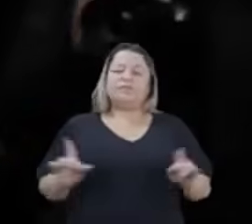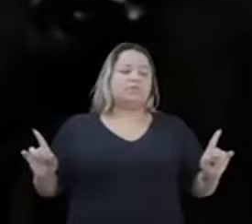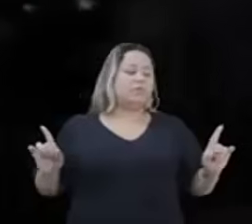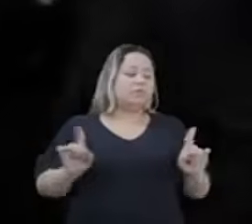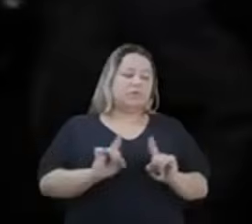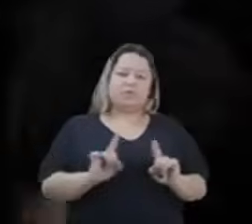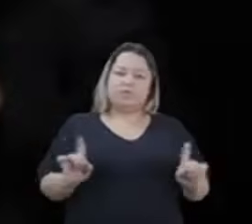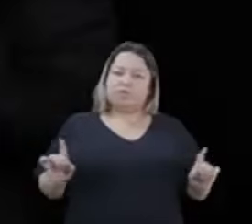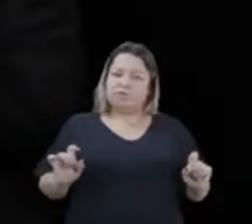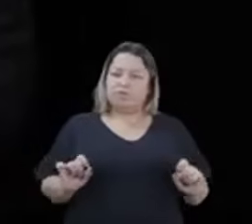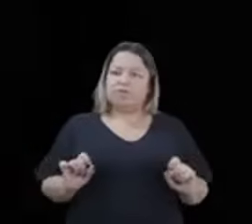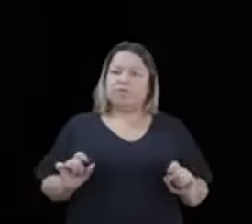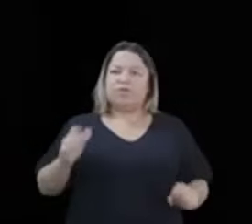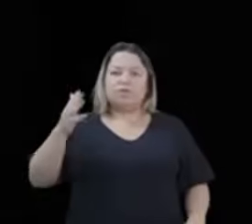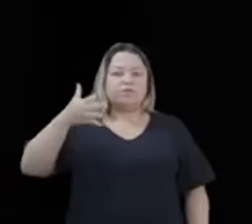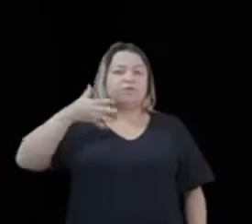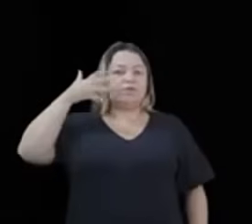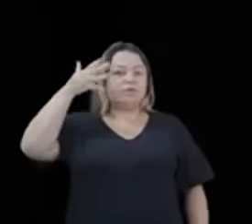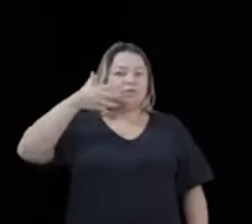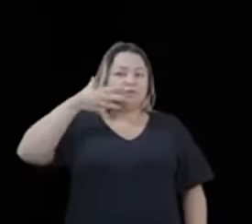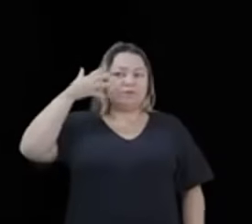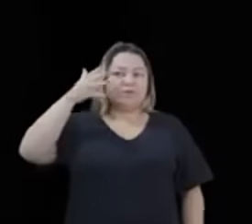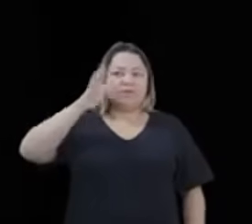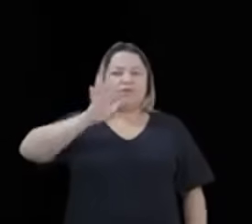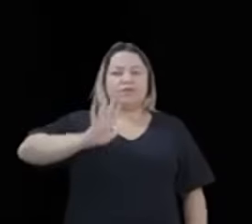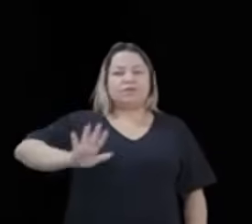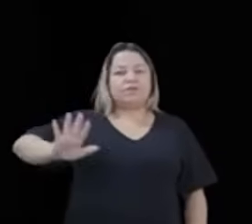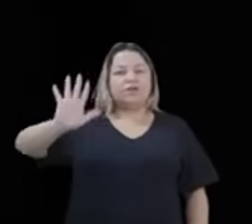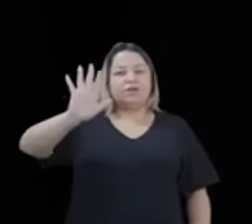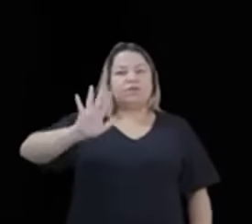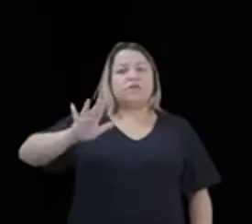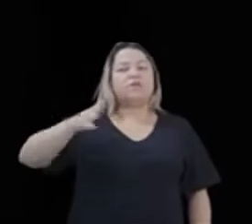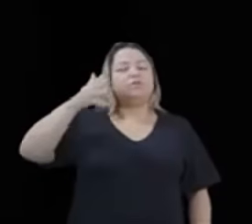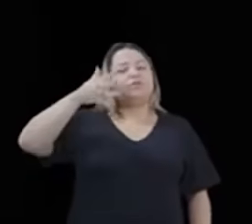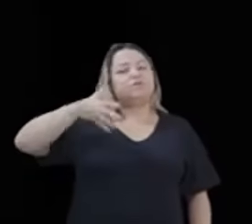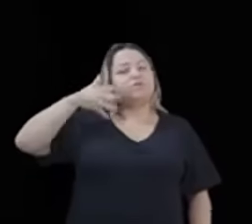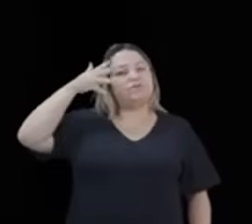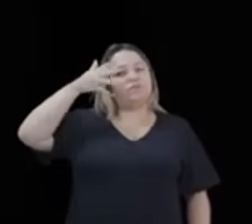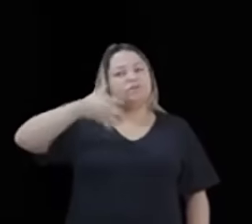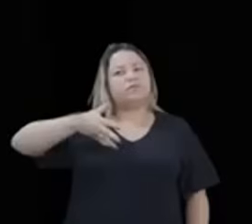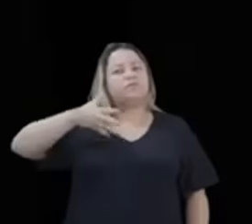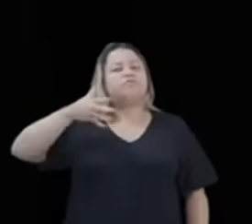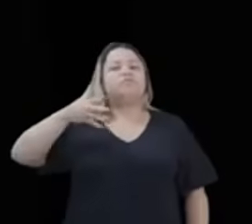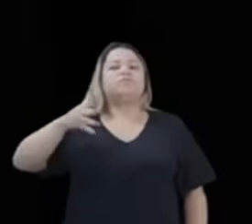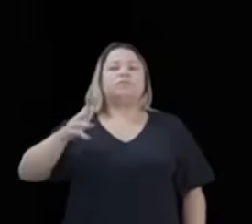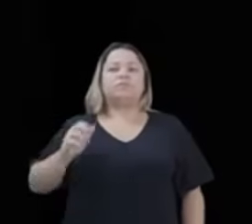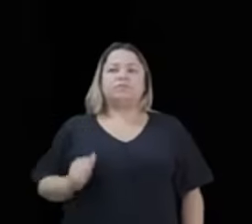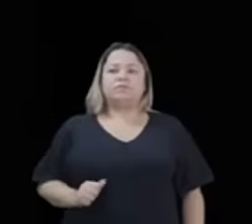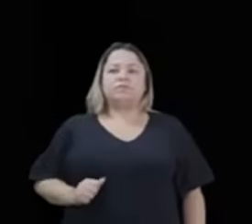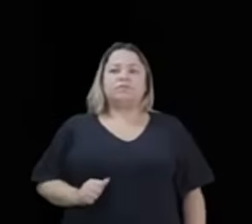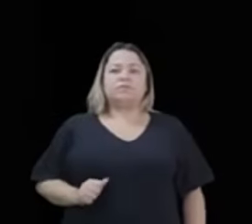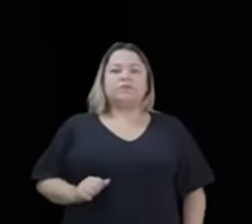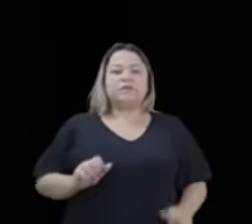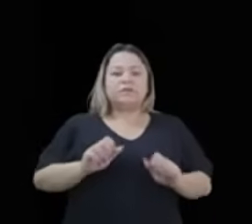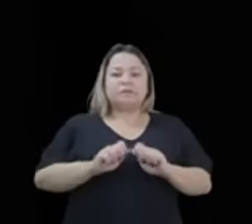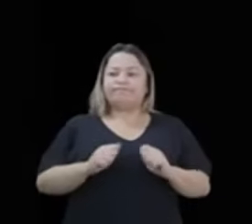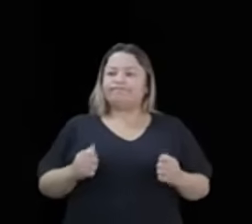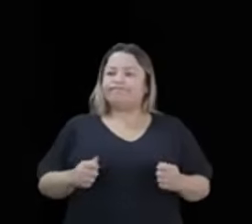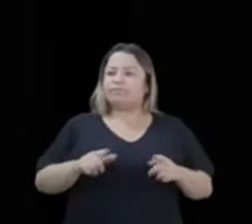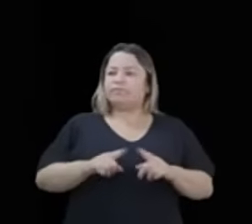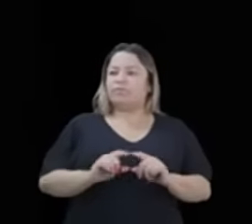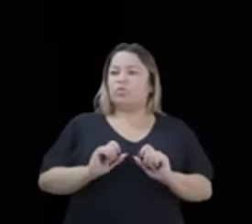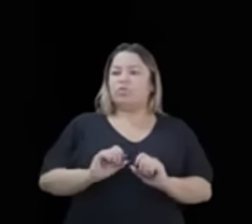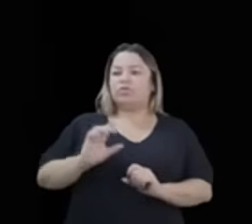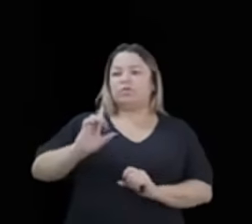é um discurso nacionalista, é um discurso que rasga os direitos humanos, que